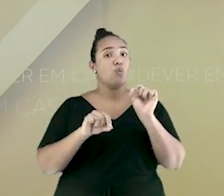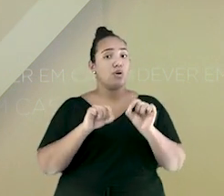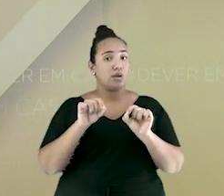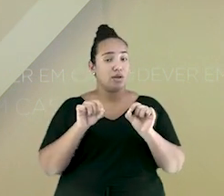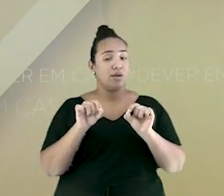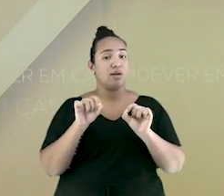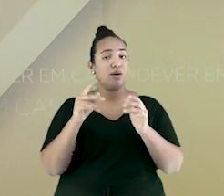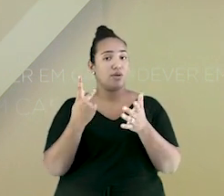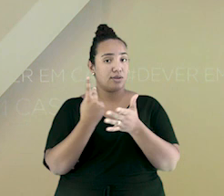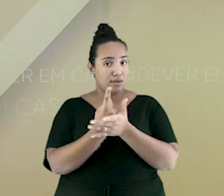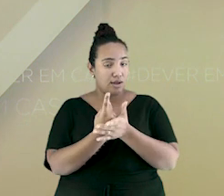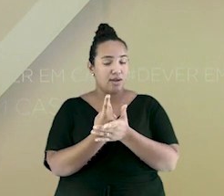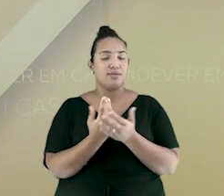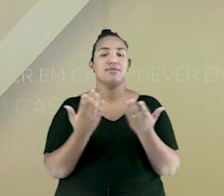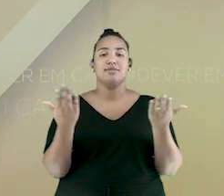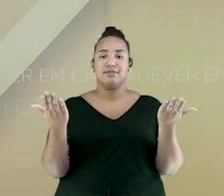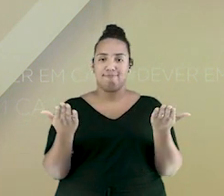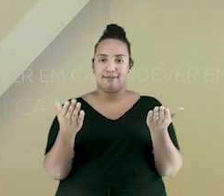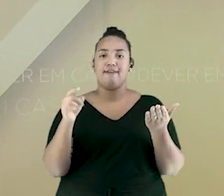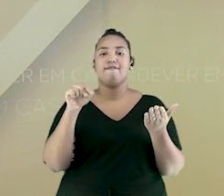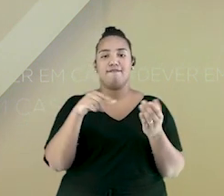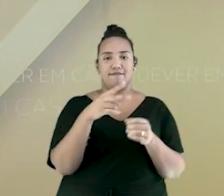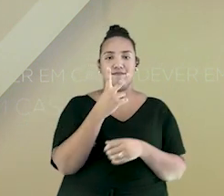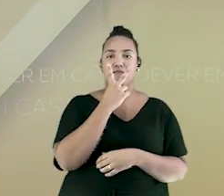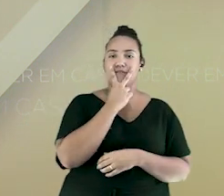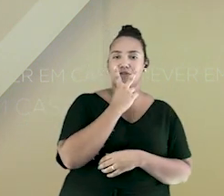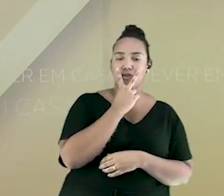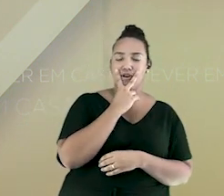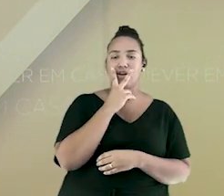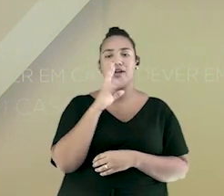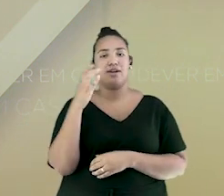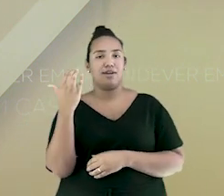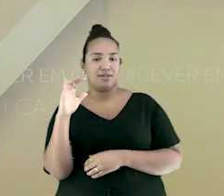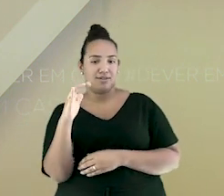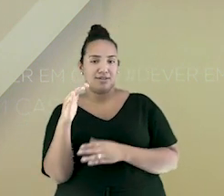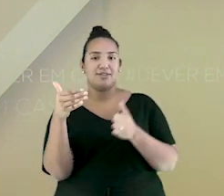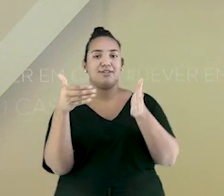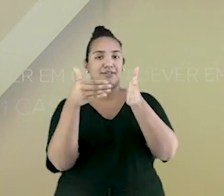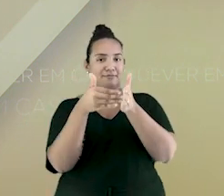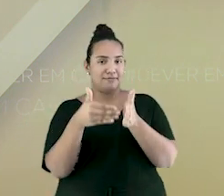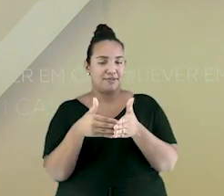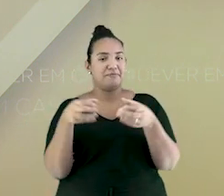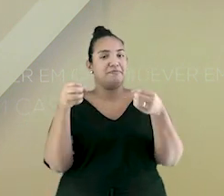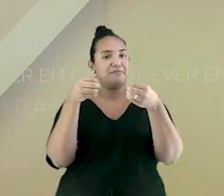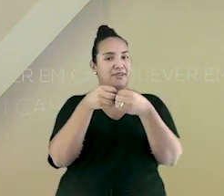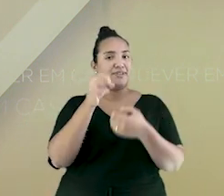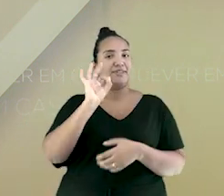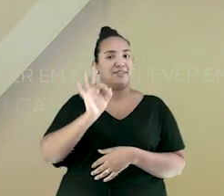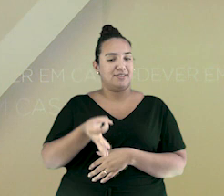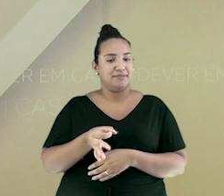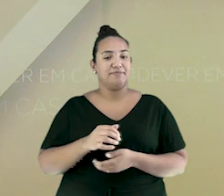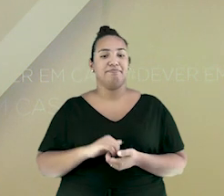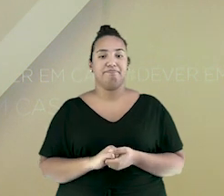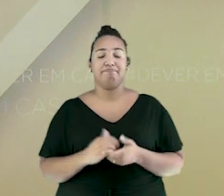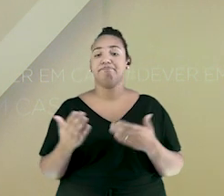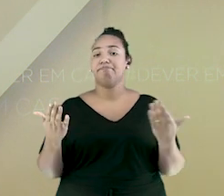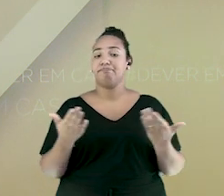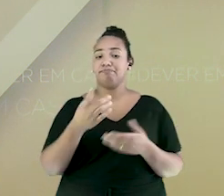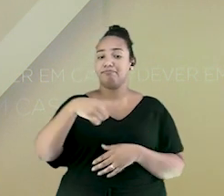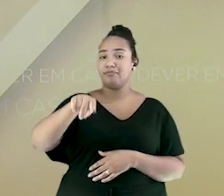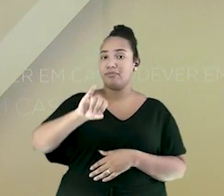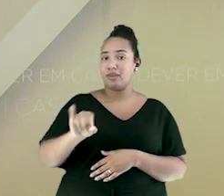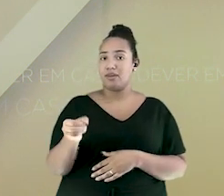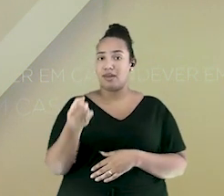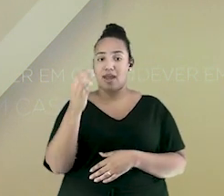afirmar que sim, Vitória faz limite com Cariacica. Vamos aproveitar para entender os tipos de limites